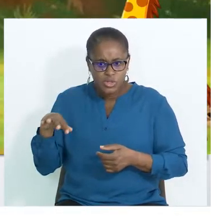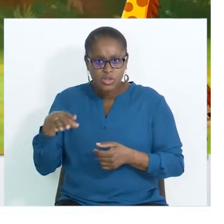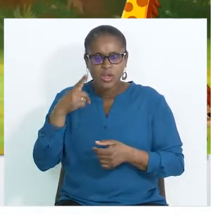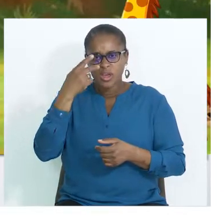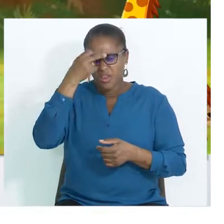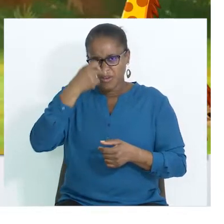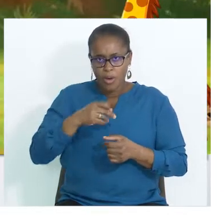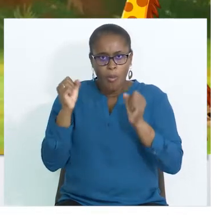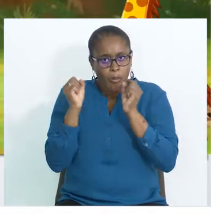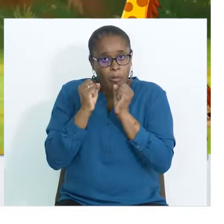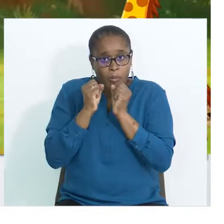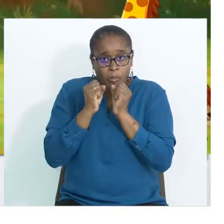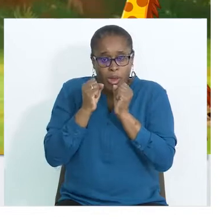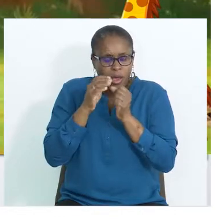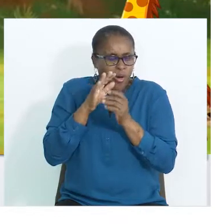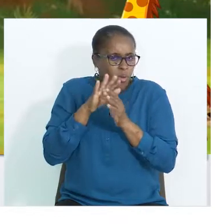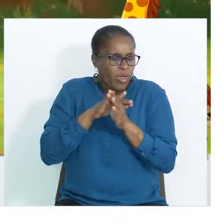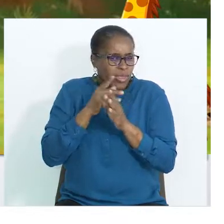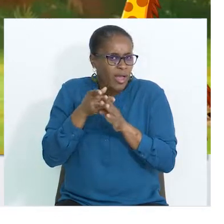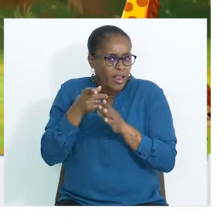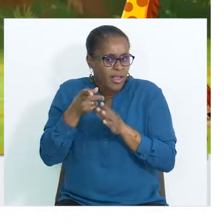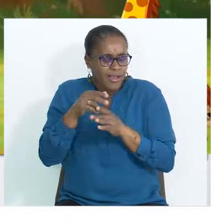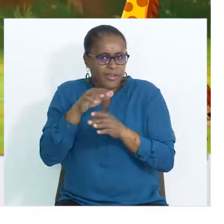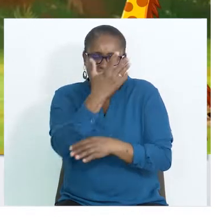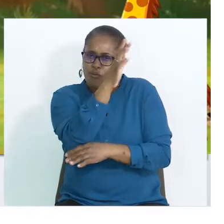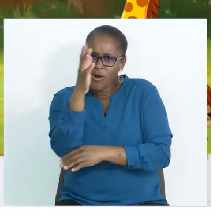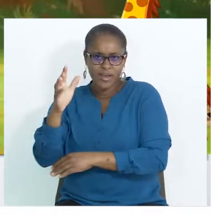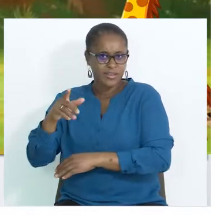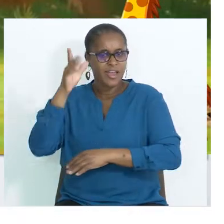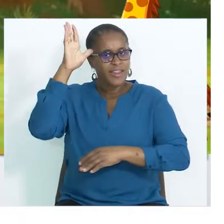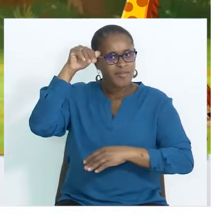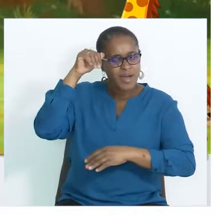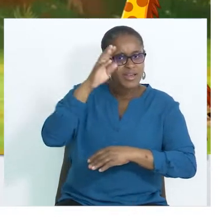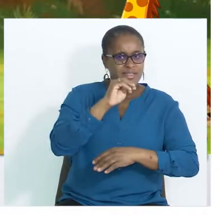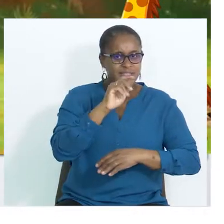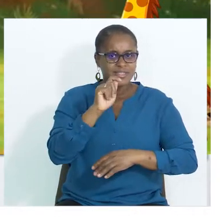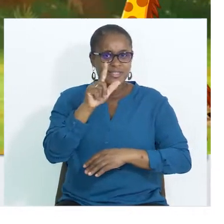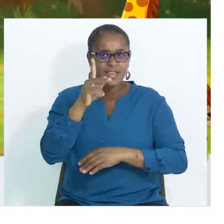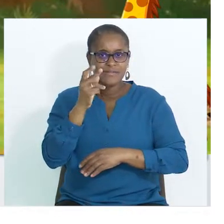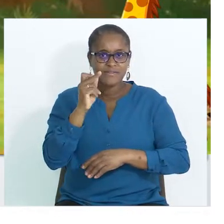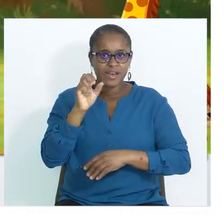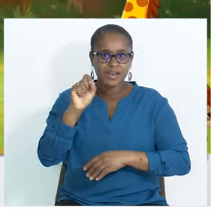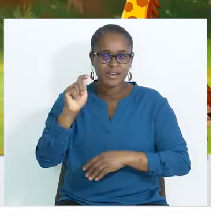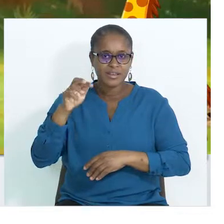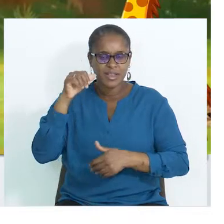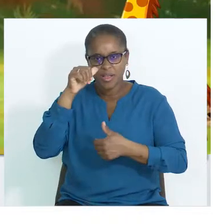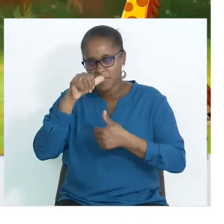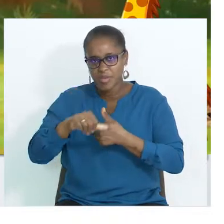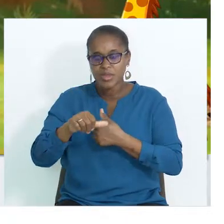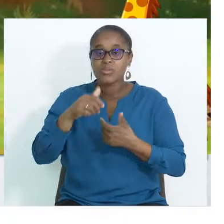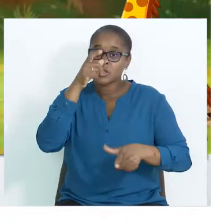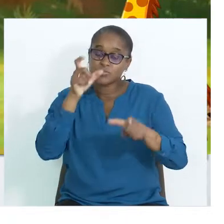assustado Coitado dele ali na floresta os animais selvagens são